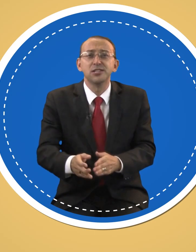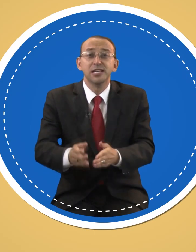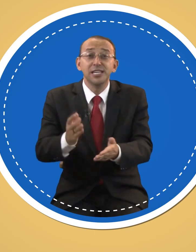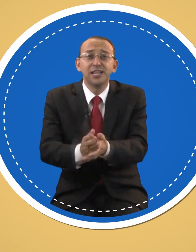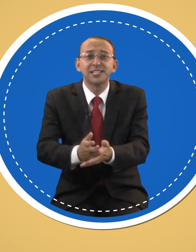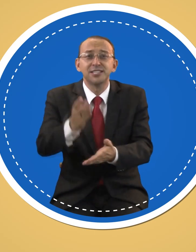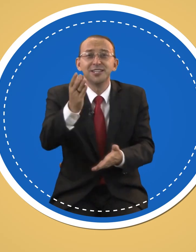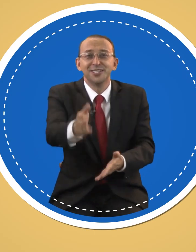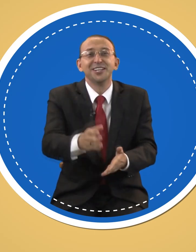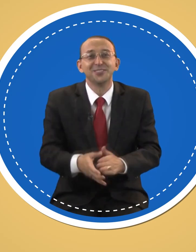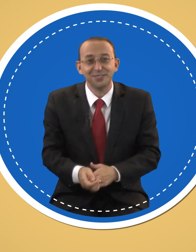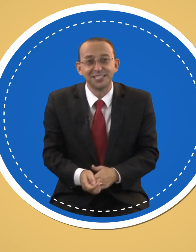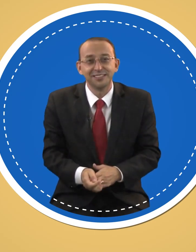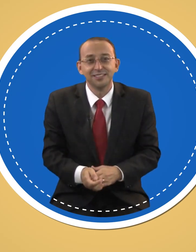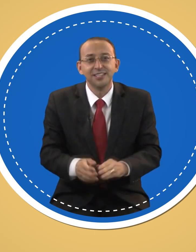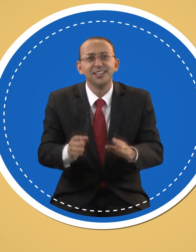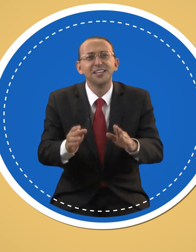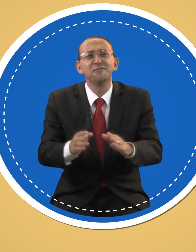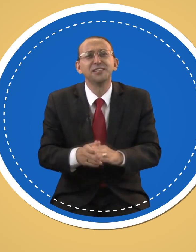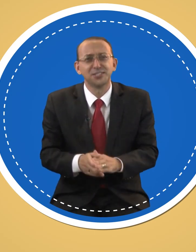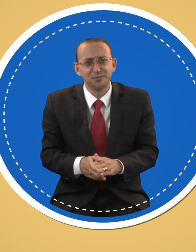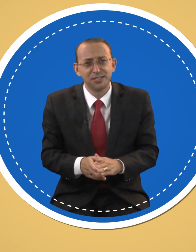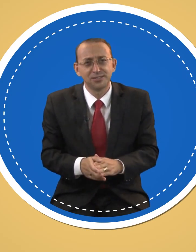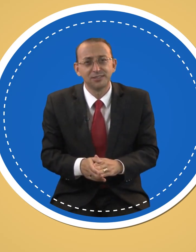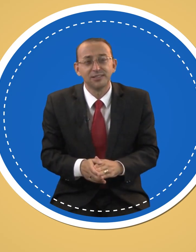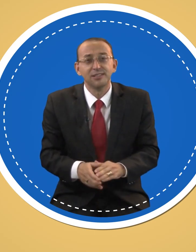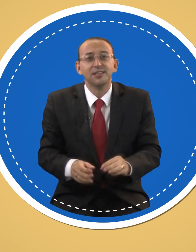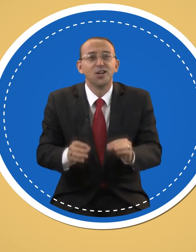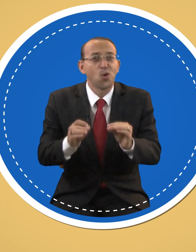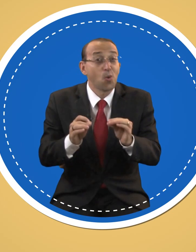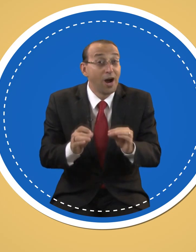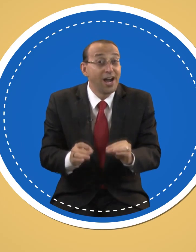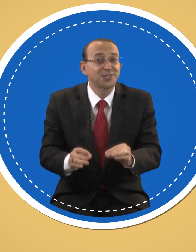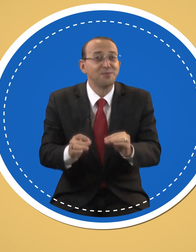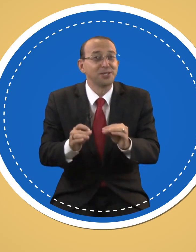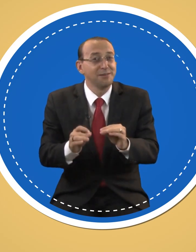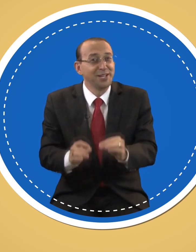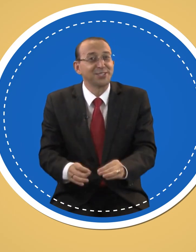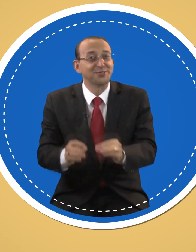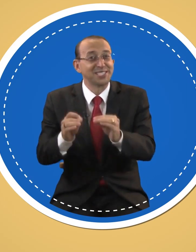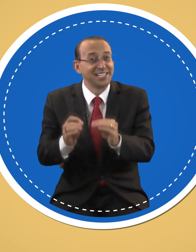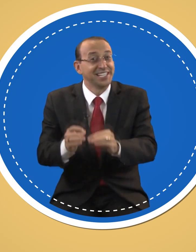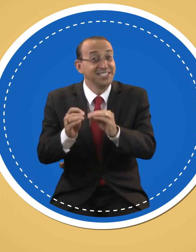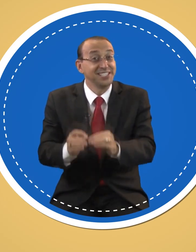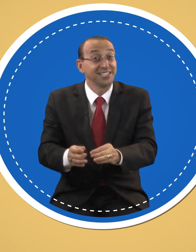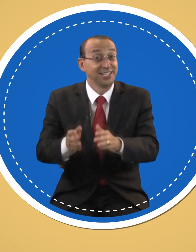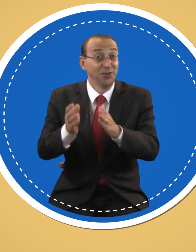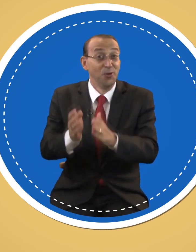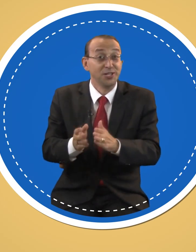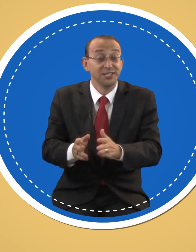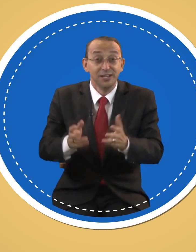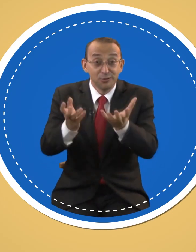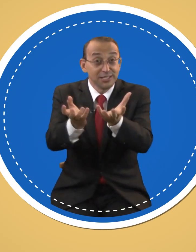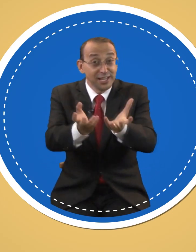depende e nasce dentro de você reflita sobre isso quais comportamentos Você acredita